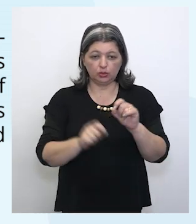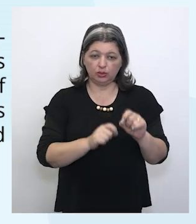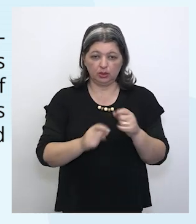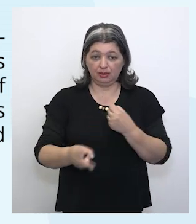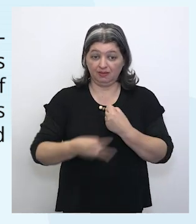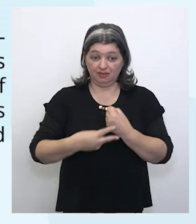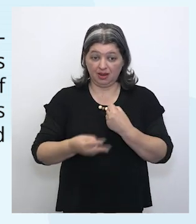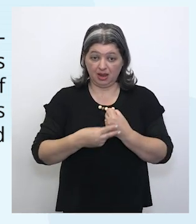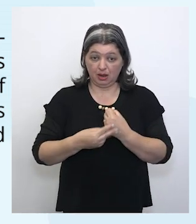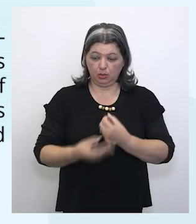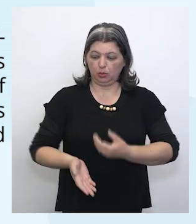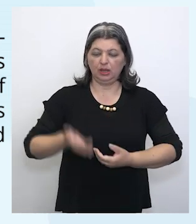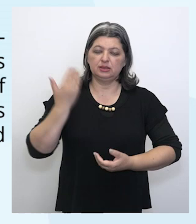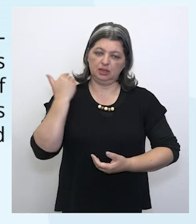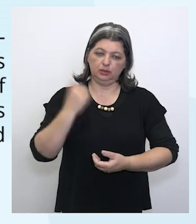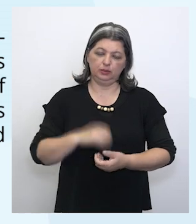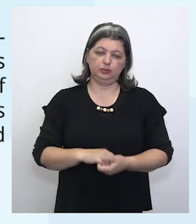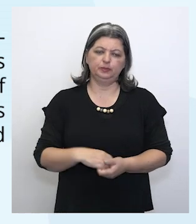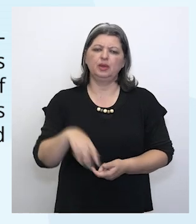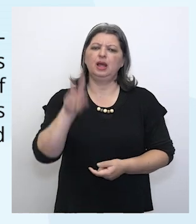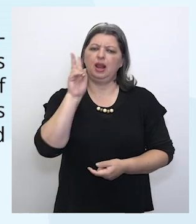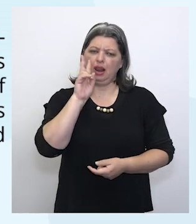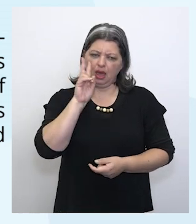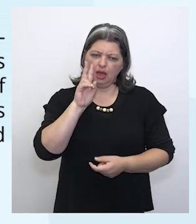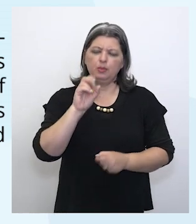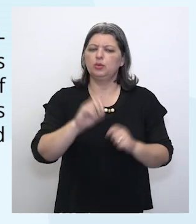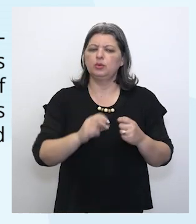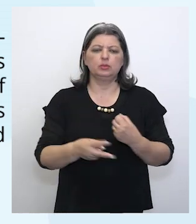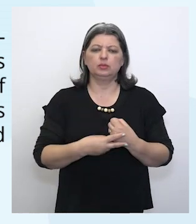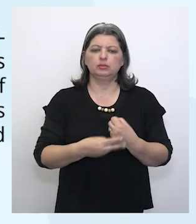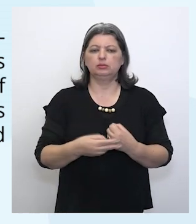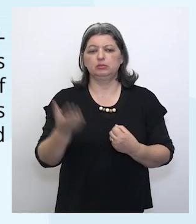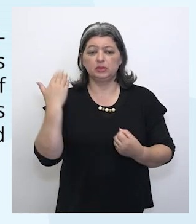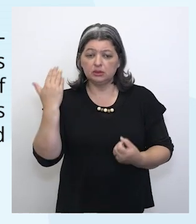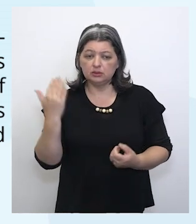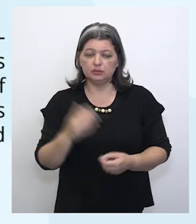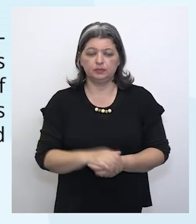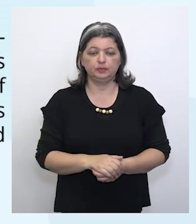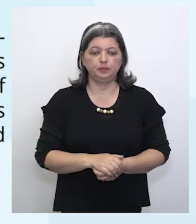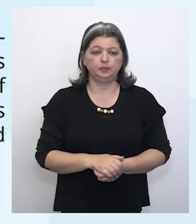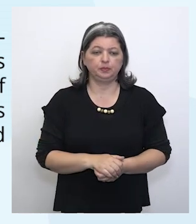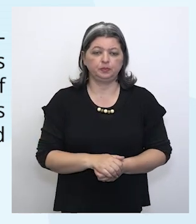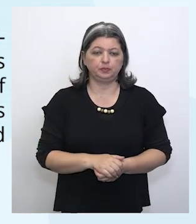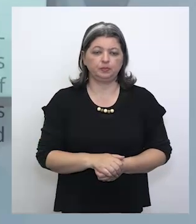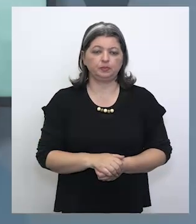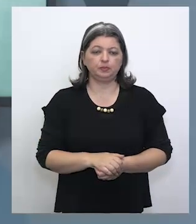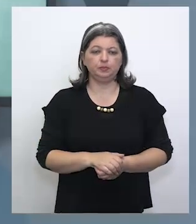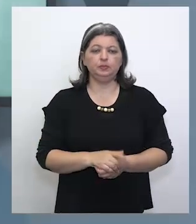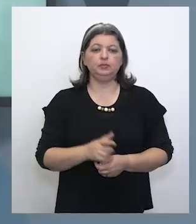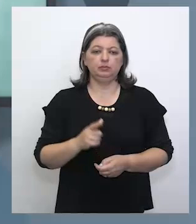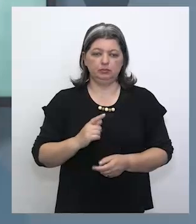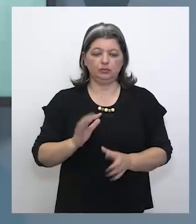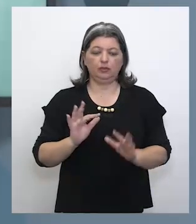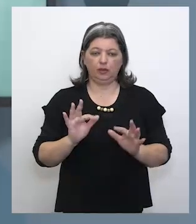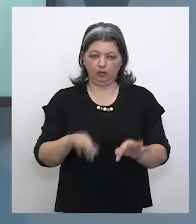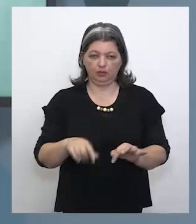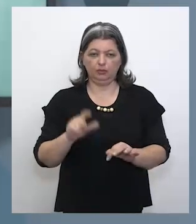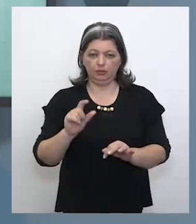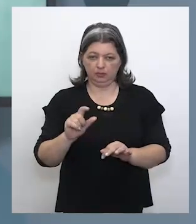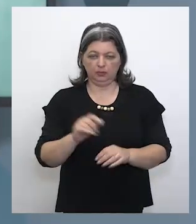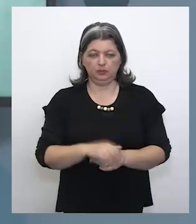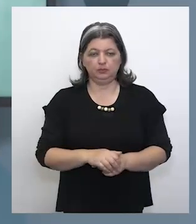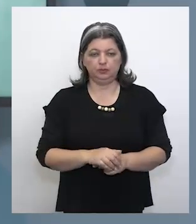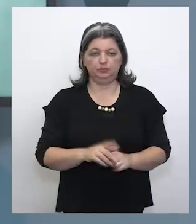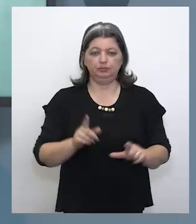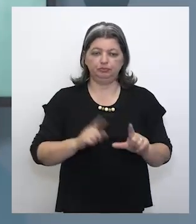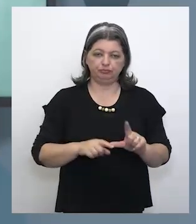no passado. Lembra que verbo no passado, ele pode ser regular, então ele tem uma terminação específica para isso, ou ele pode ser um